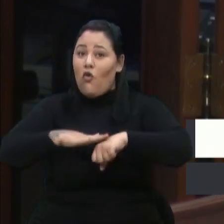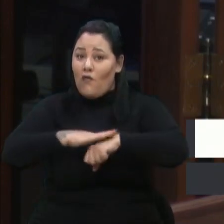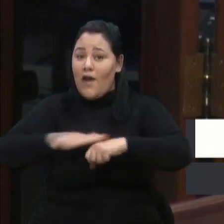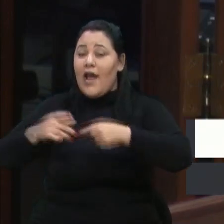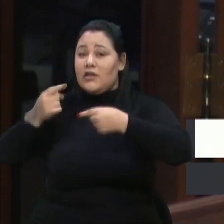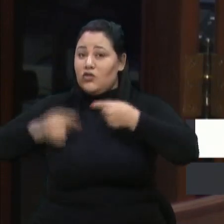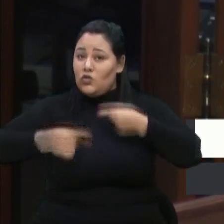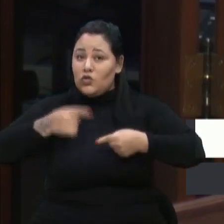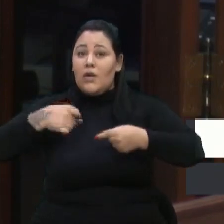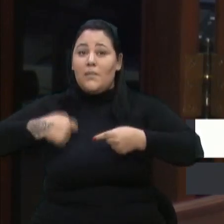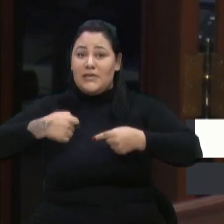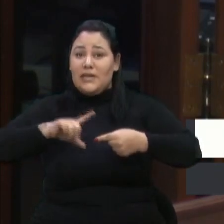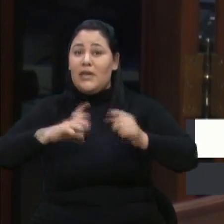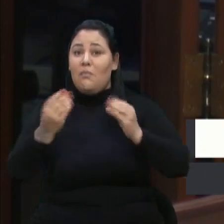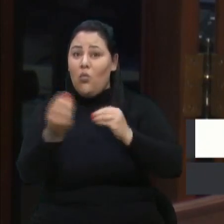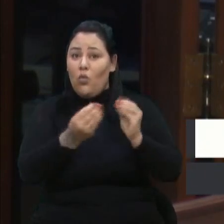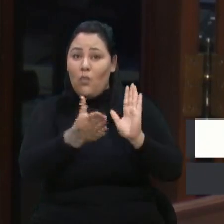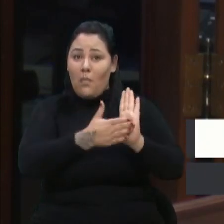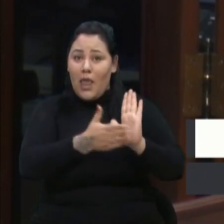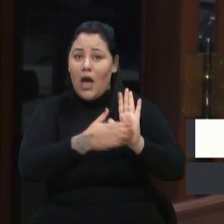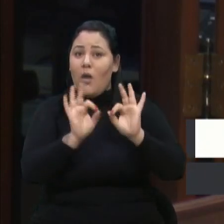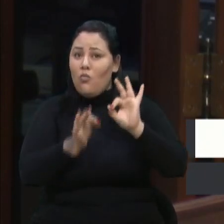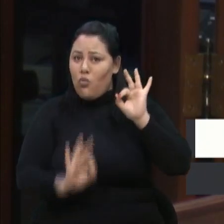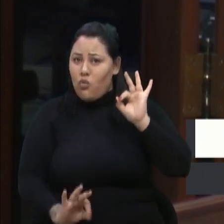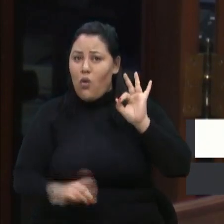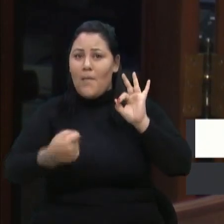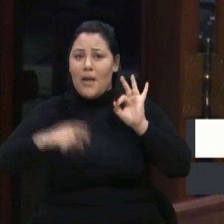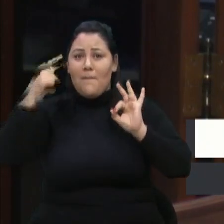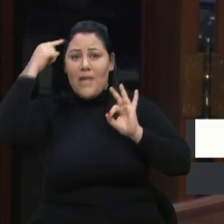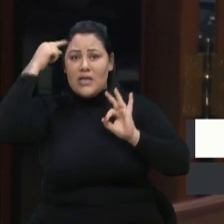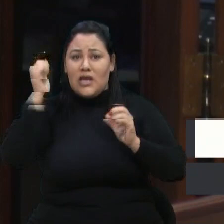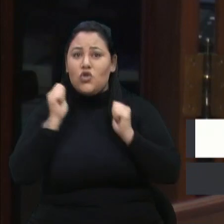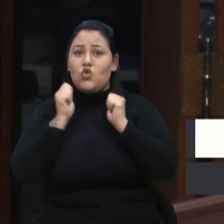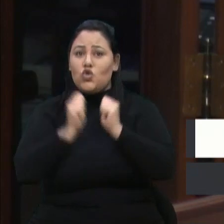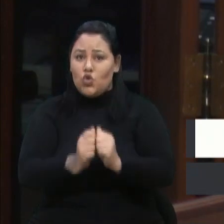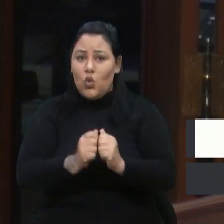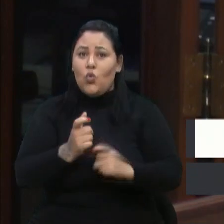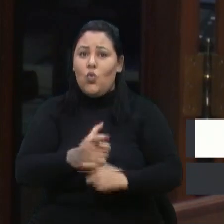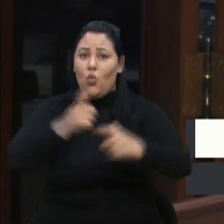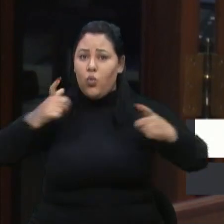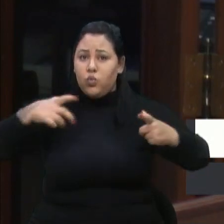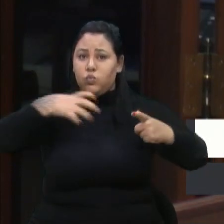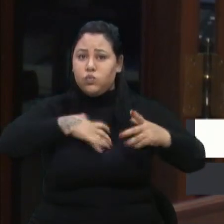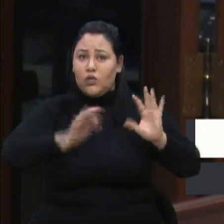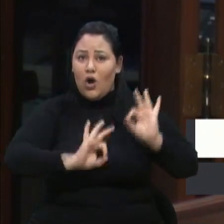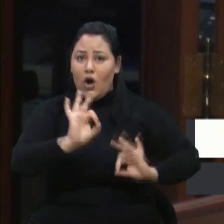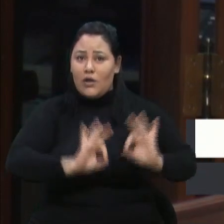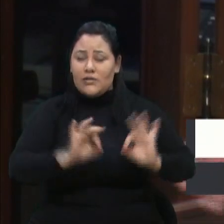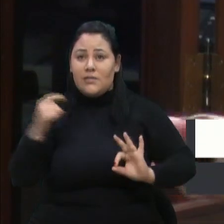ser a longo prazo, precisa ser pensado de forma ampla, pensando